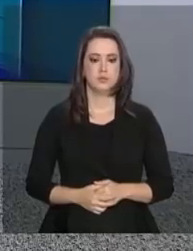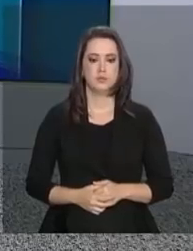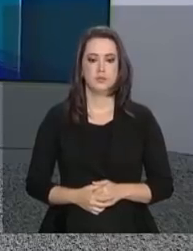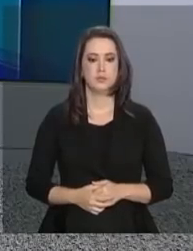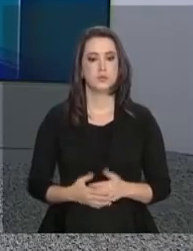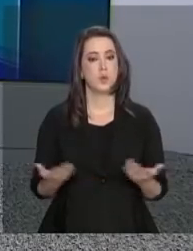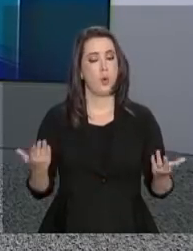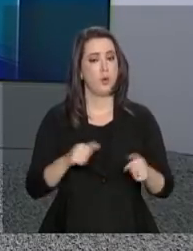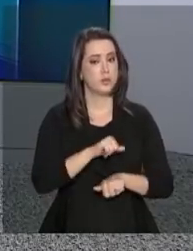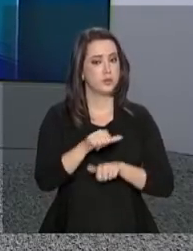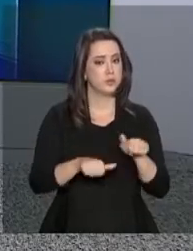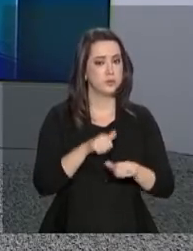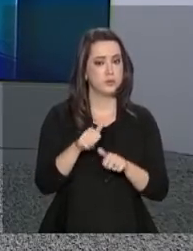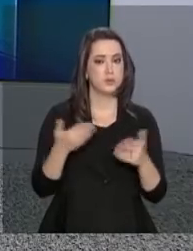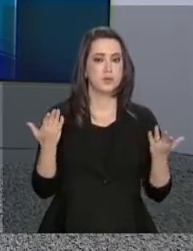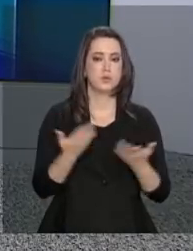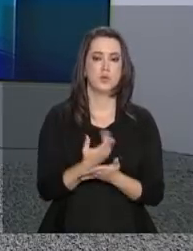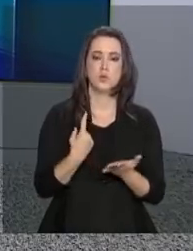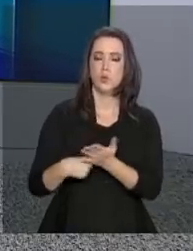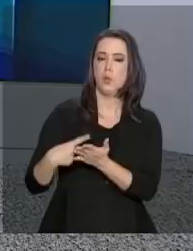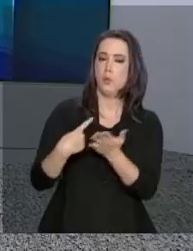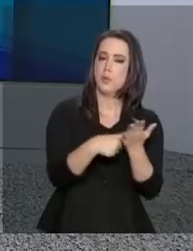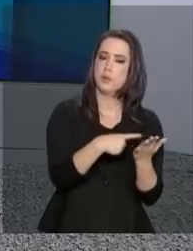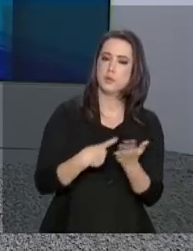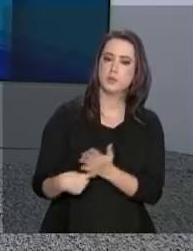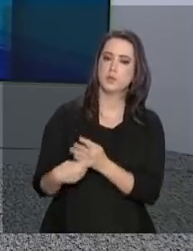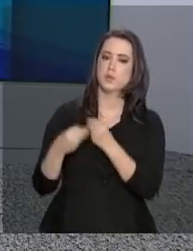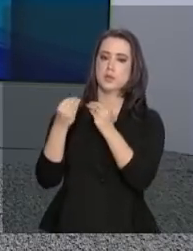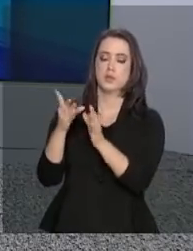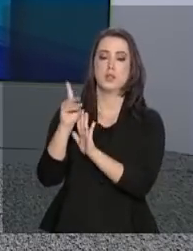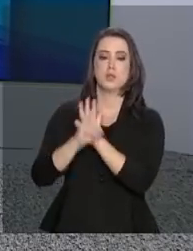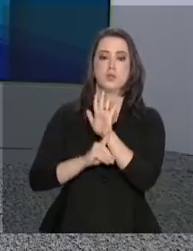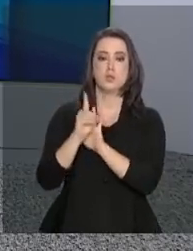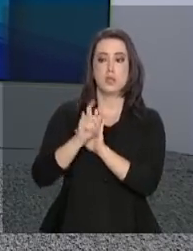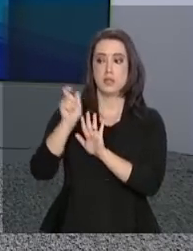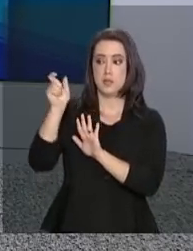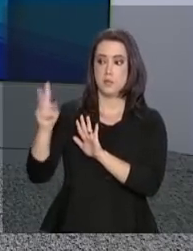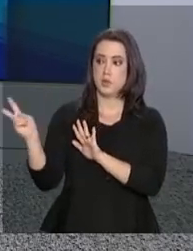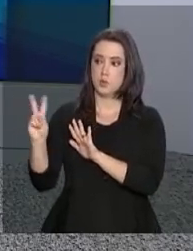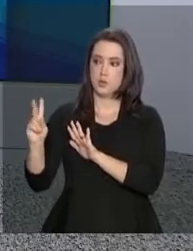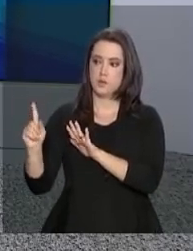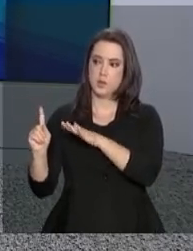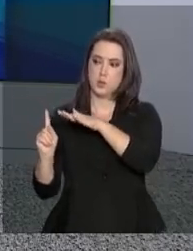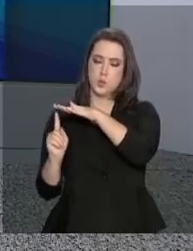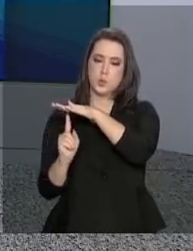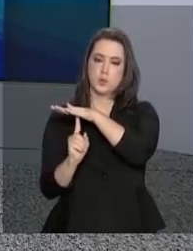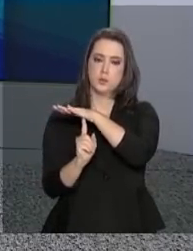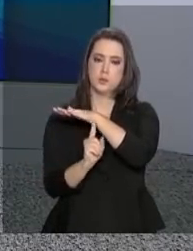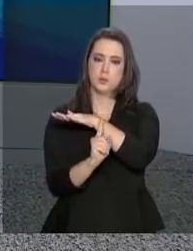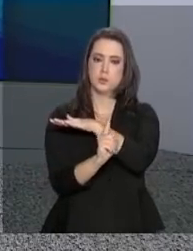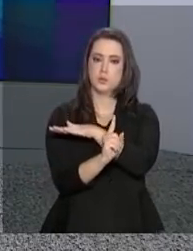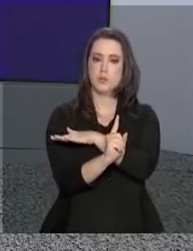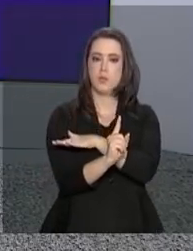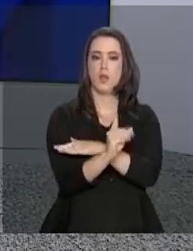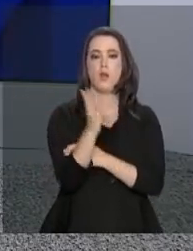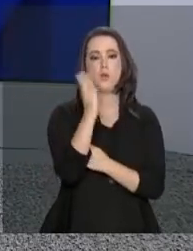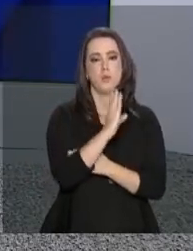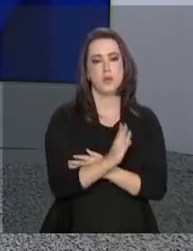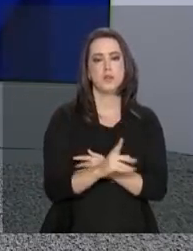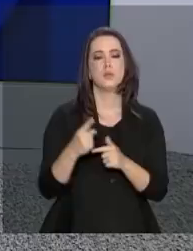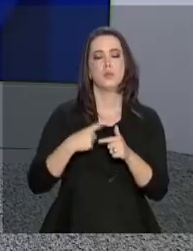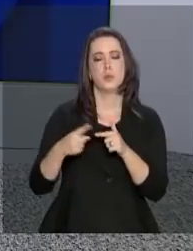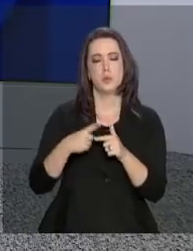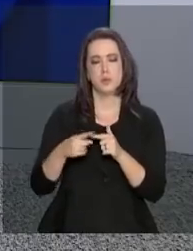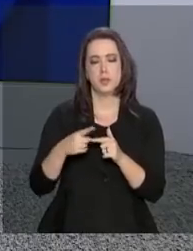foi renovado hoje o acordo de cooperação que garante direitos aos migrantes venezuelanos no brasil em situação de